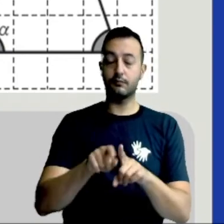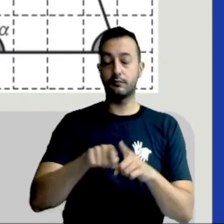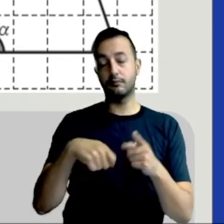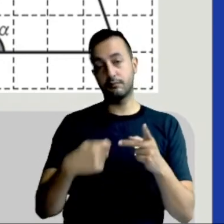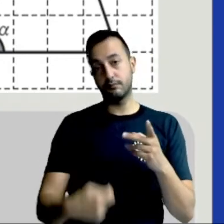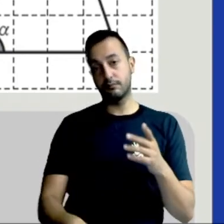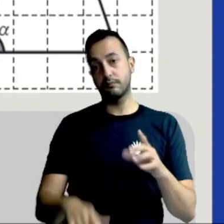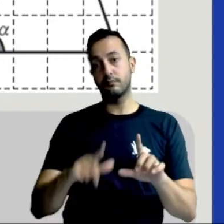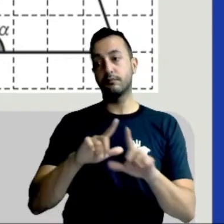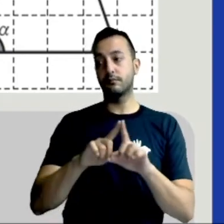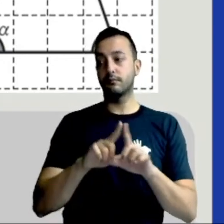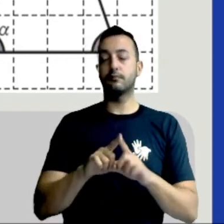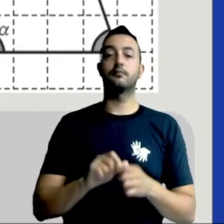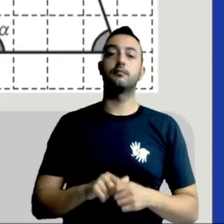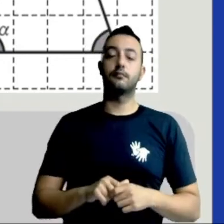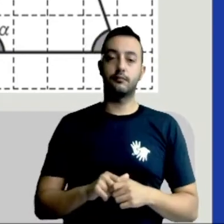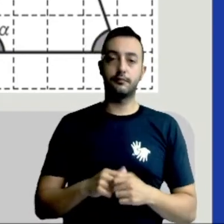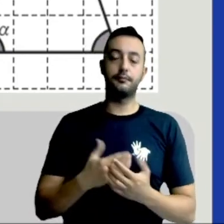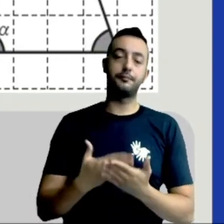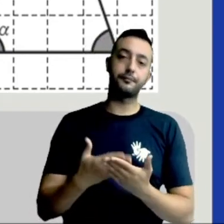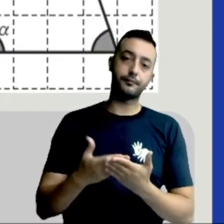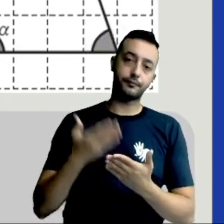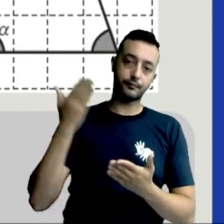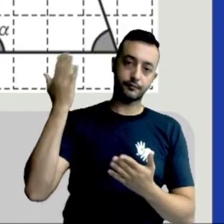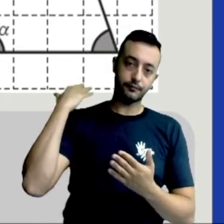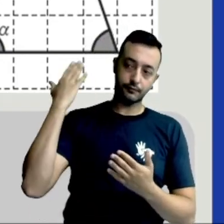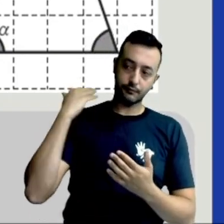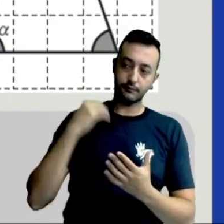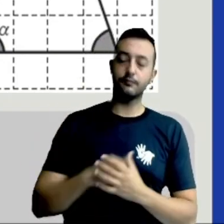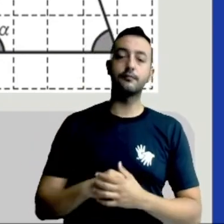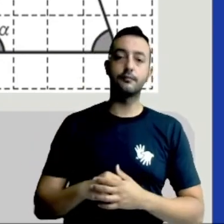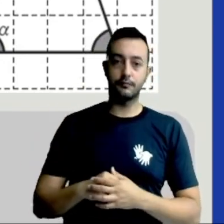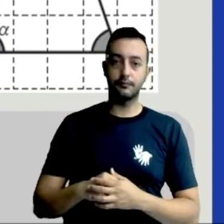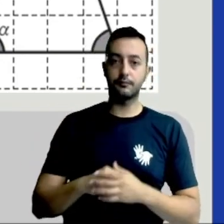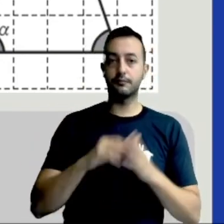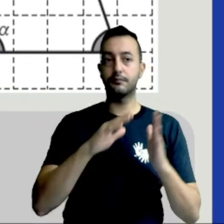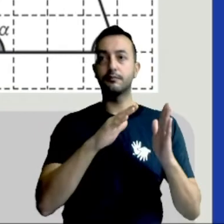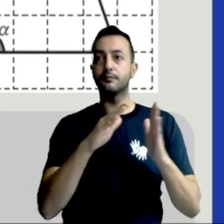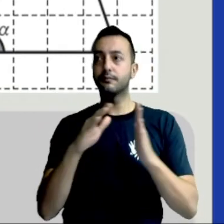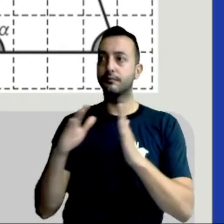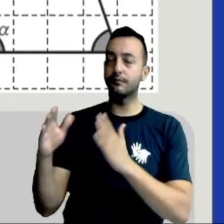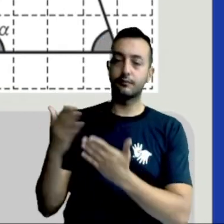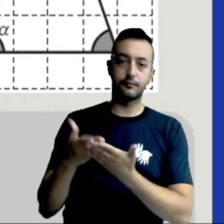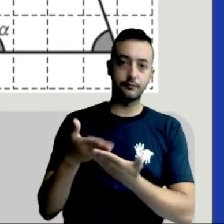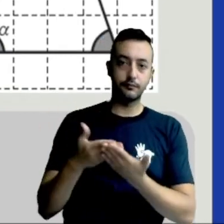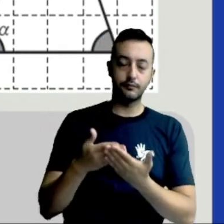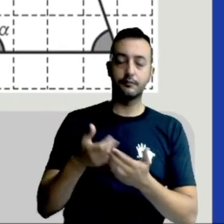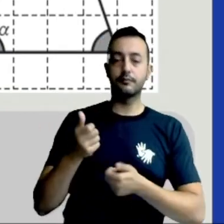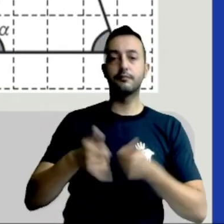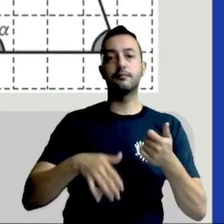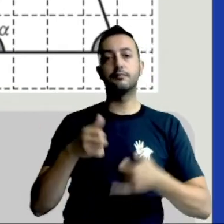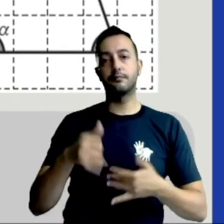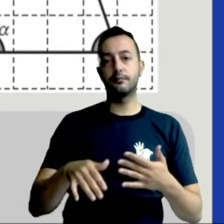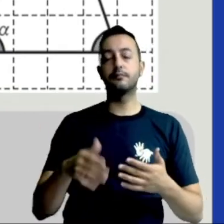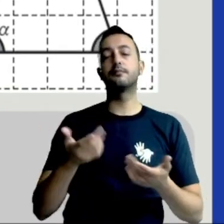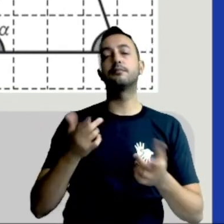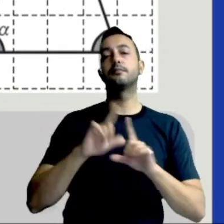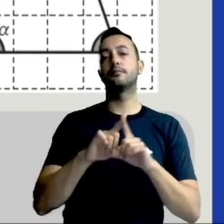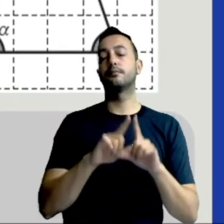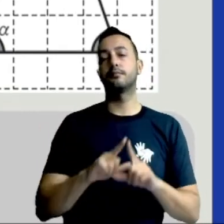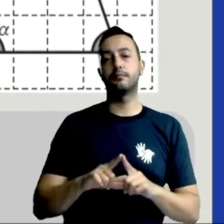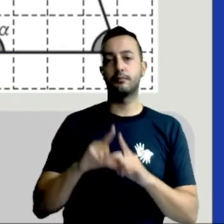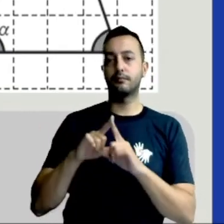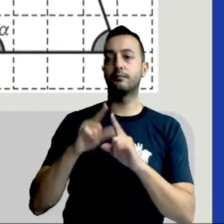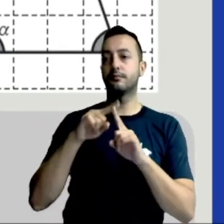e do quadrilátero, tá? Aula passada. Então, assiste a aula passada também, onde a gente fala só de triângulos e quadriláteros, que tem um